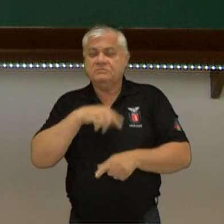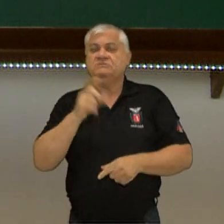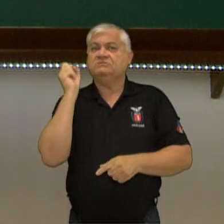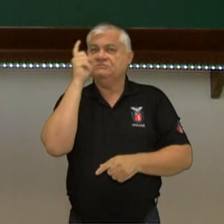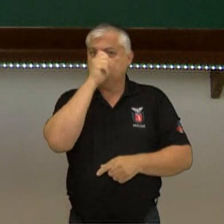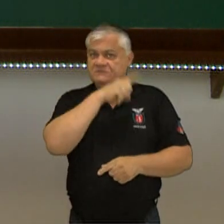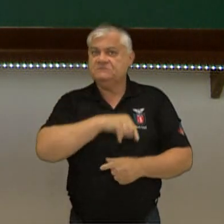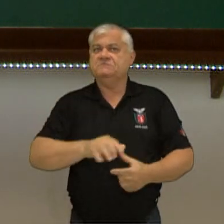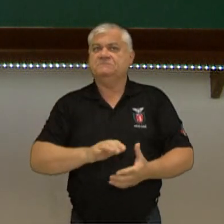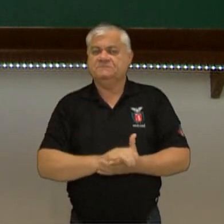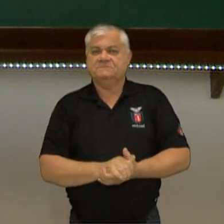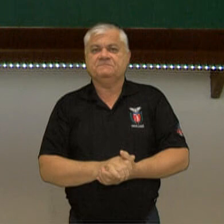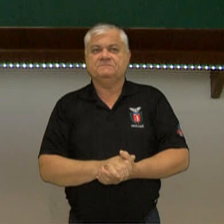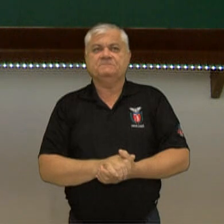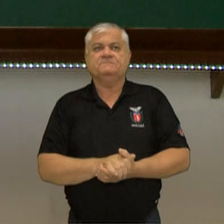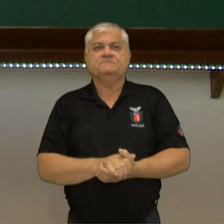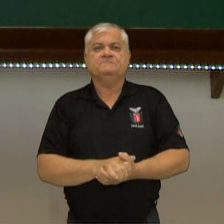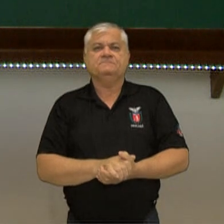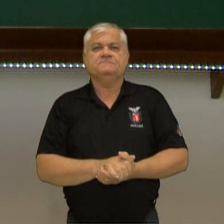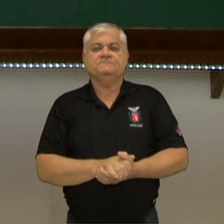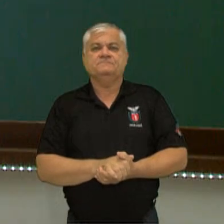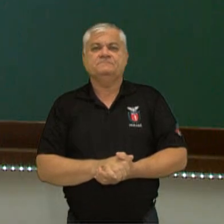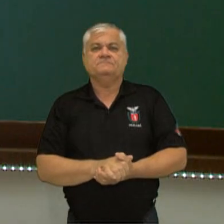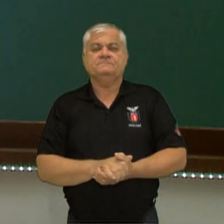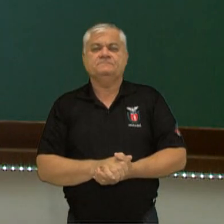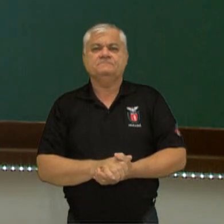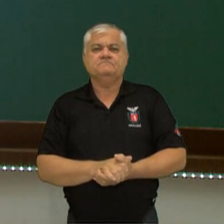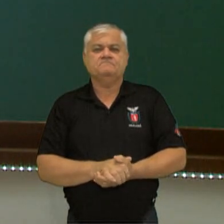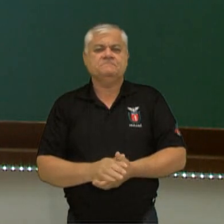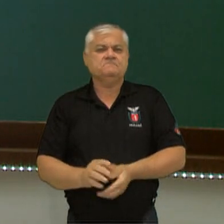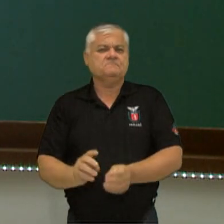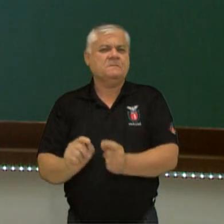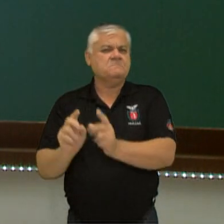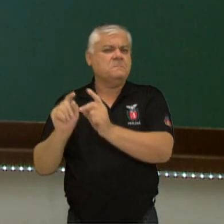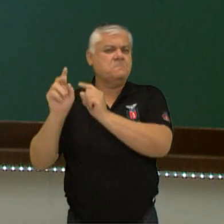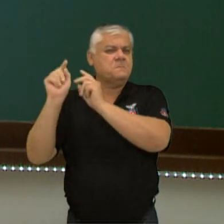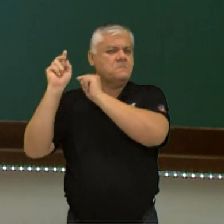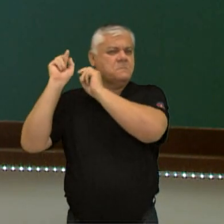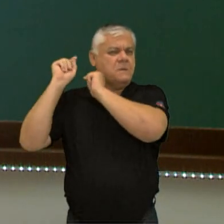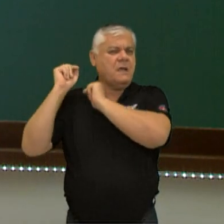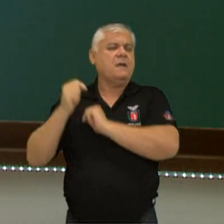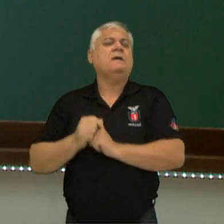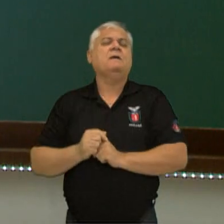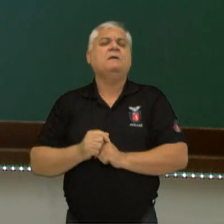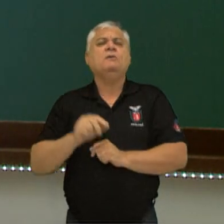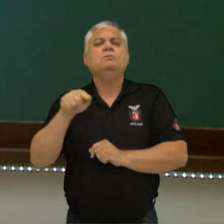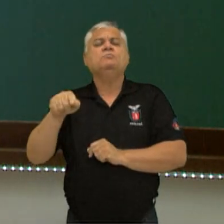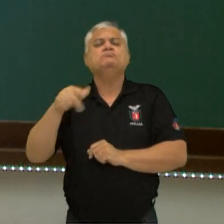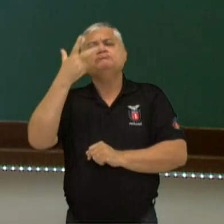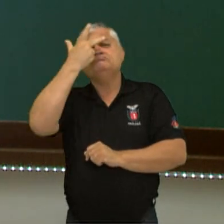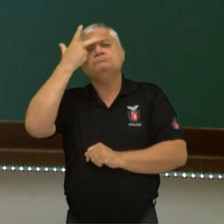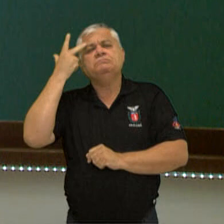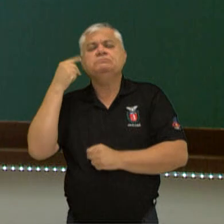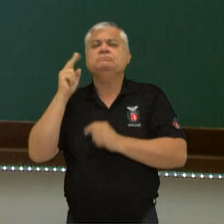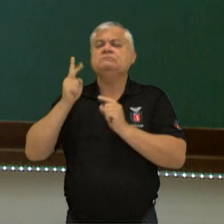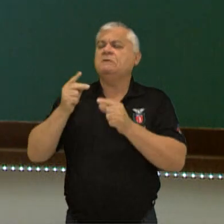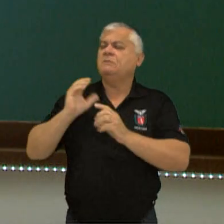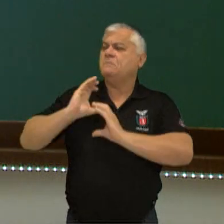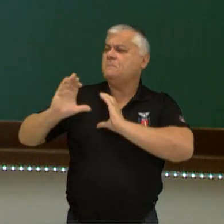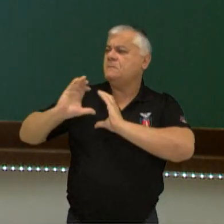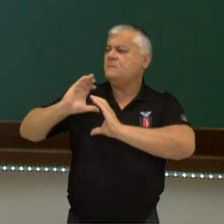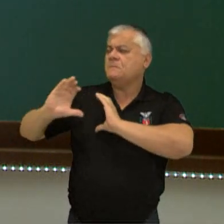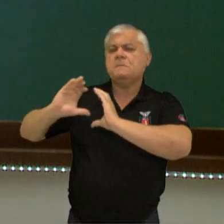difícil. Bem, desde os primórdios da humanidade, os seres humanos têm procurado se